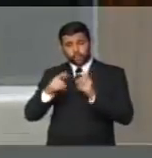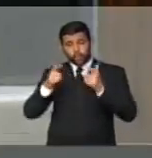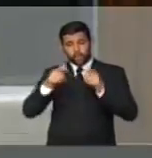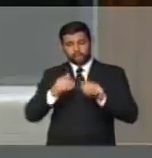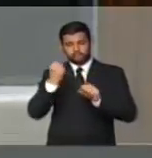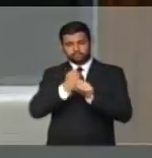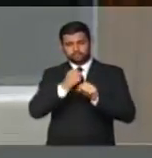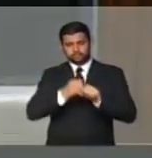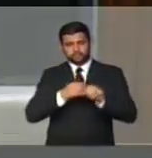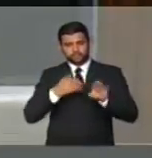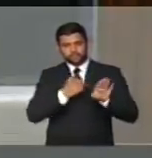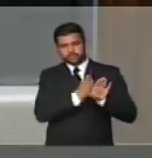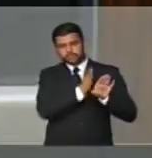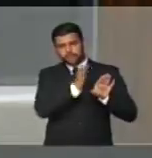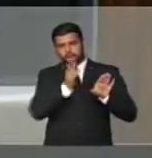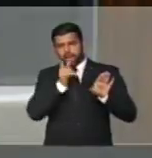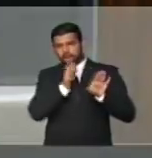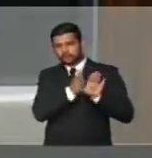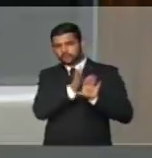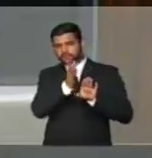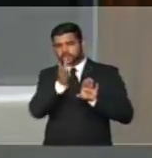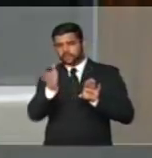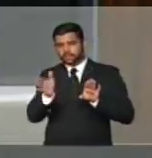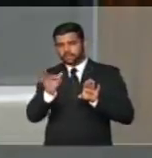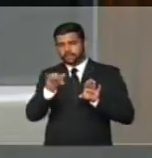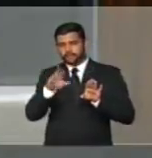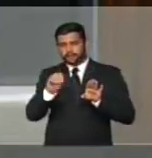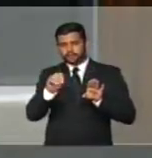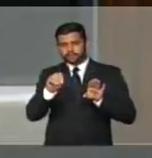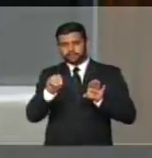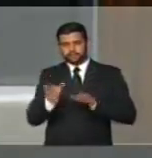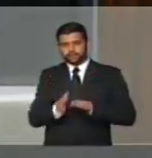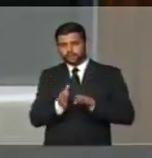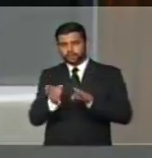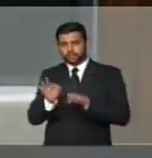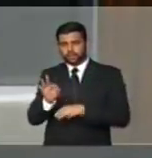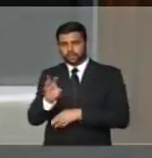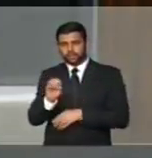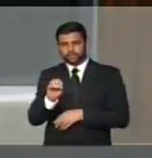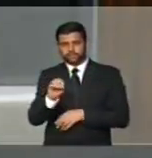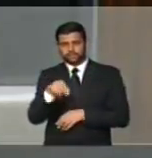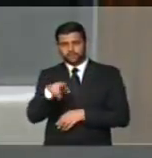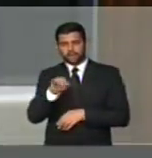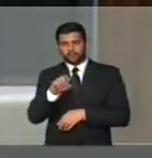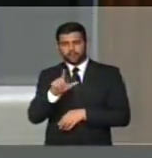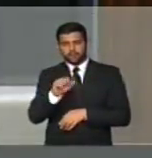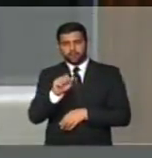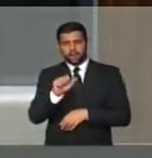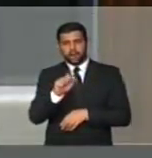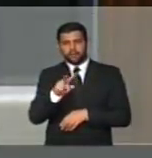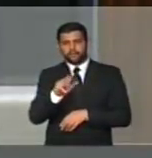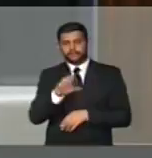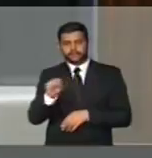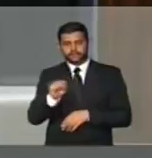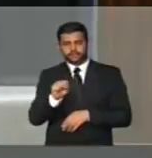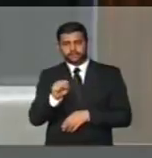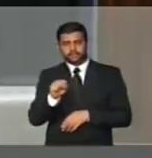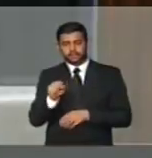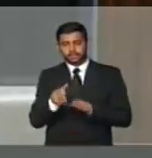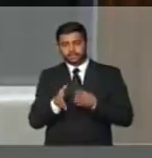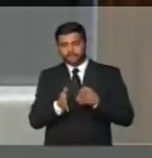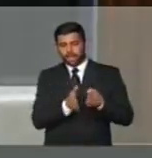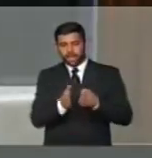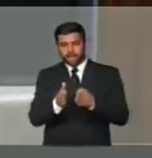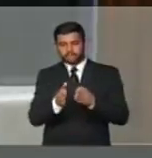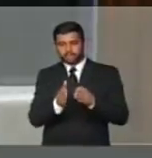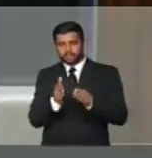numa serra que vai sair na foz do rio, é um riacho chamado Manuel Alves. Esse riacho